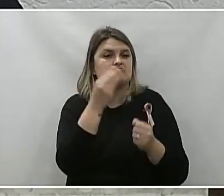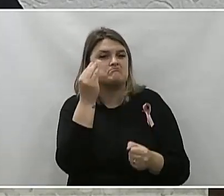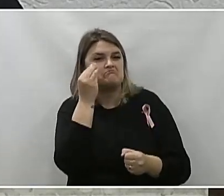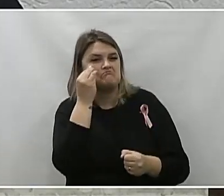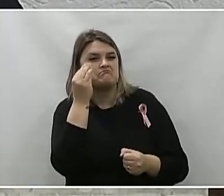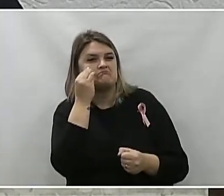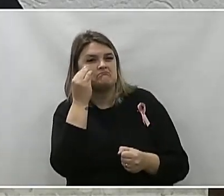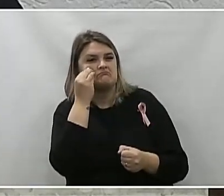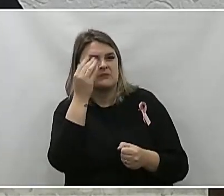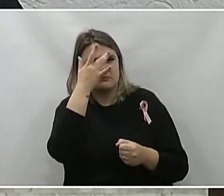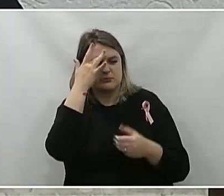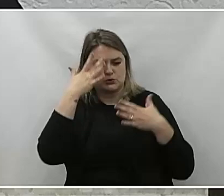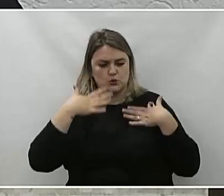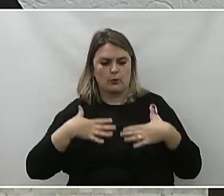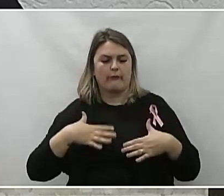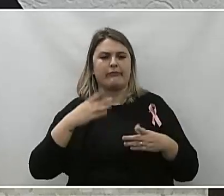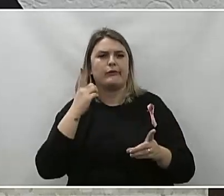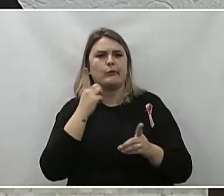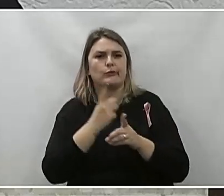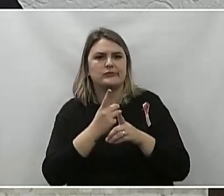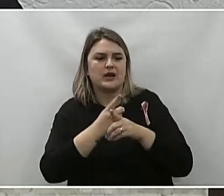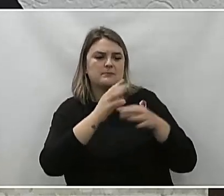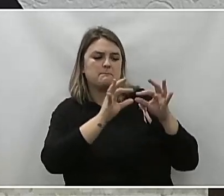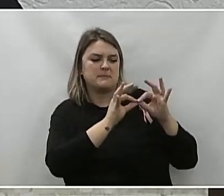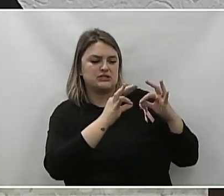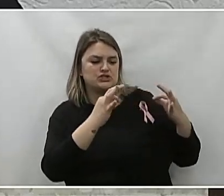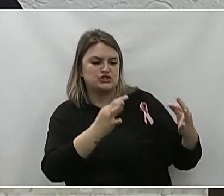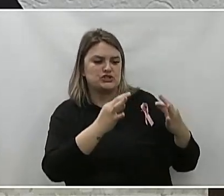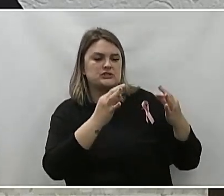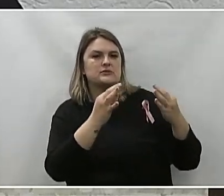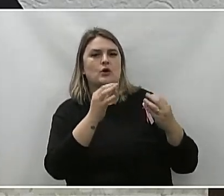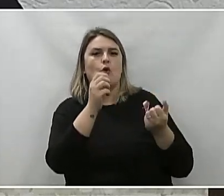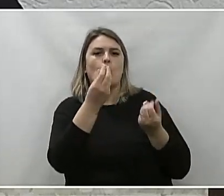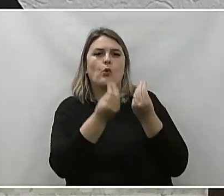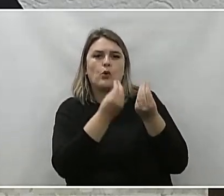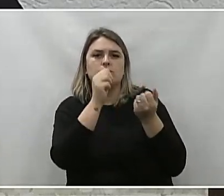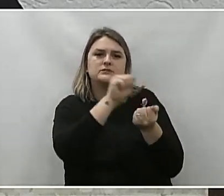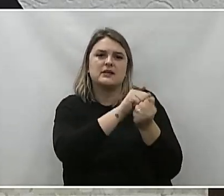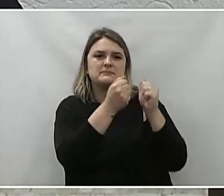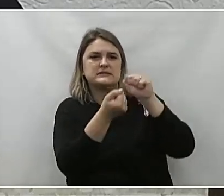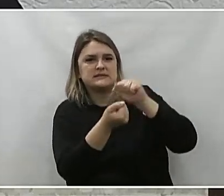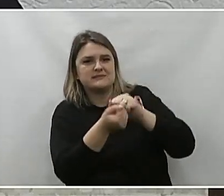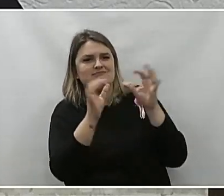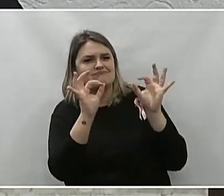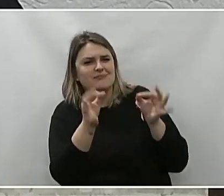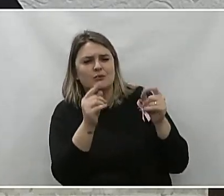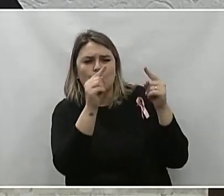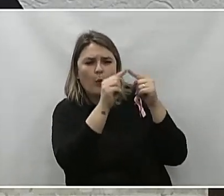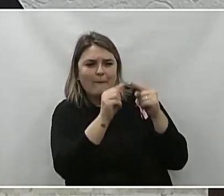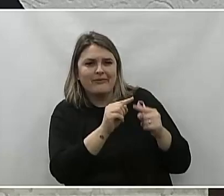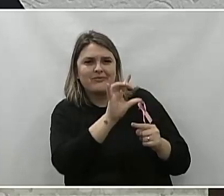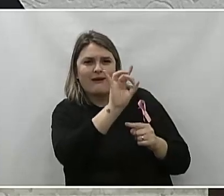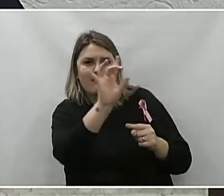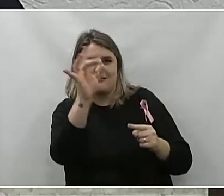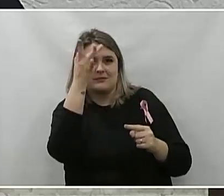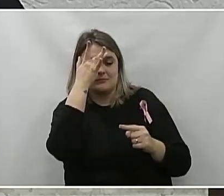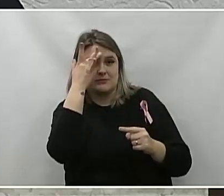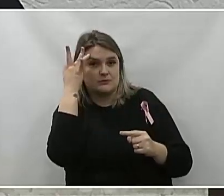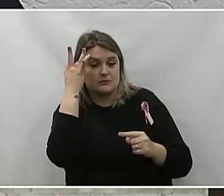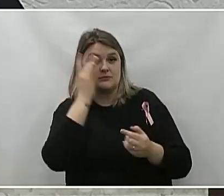testes nos pacientes até encontrarem as medidas e adaptações ideais para as necessidades de cada um